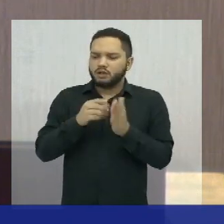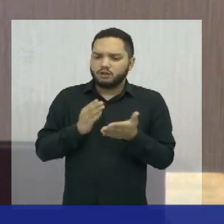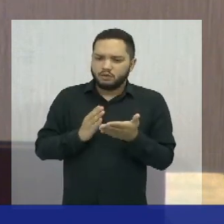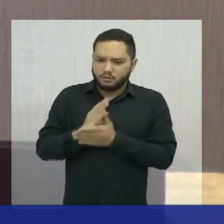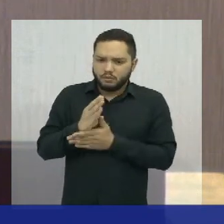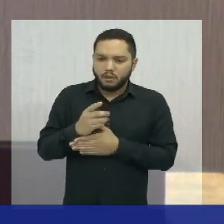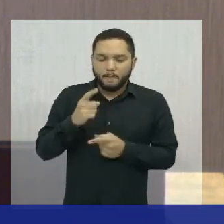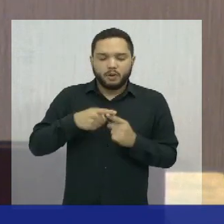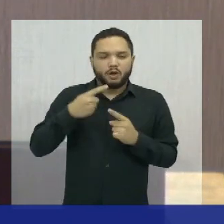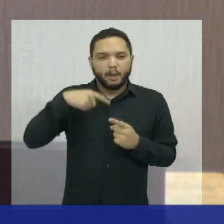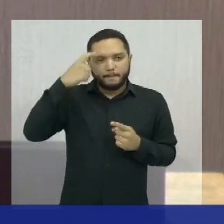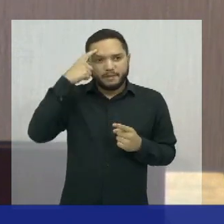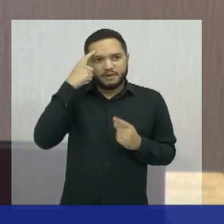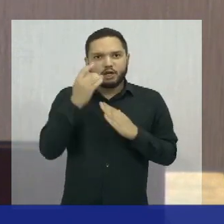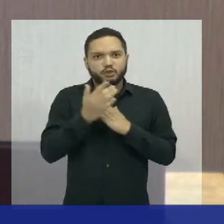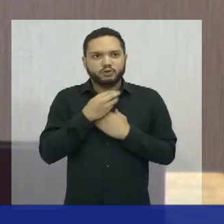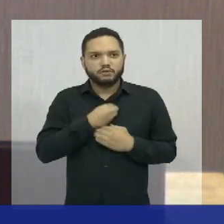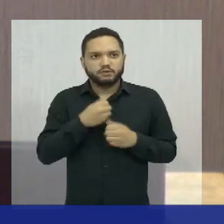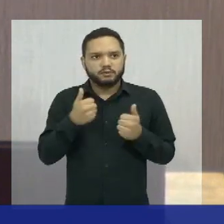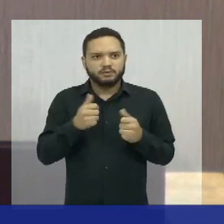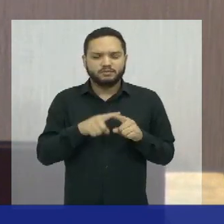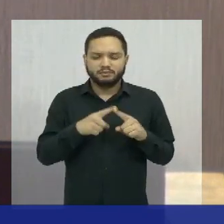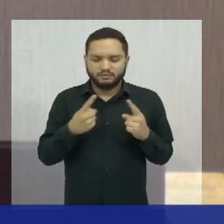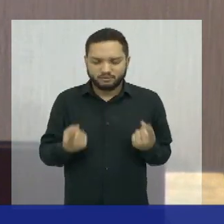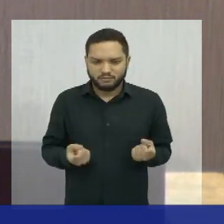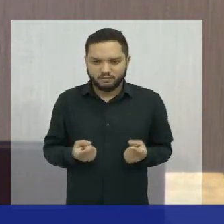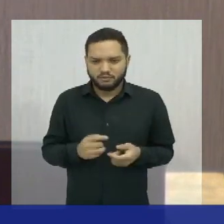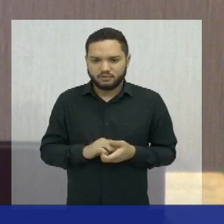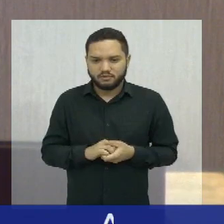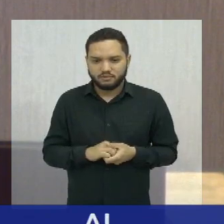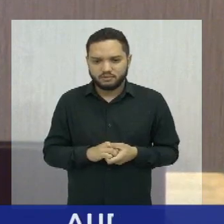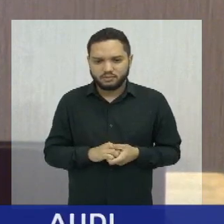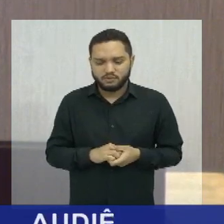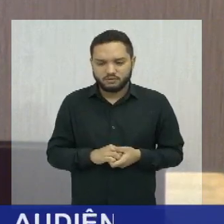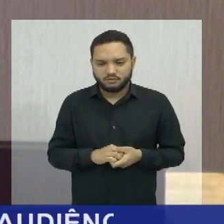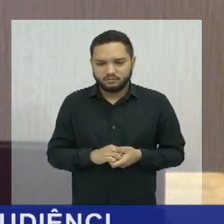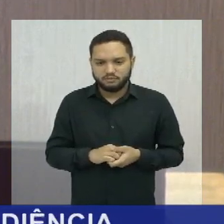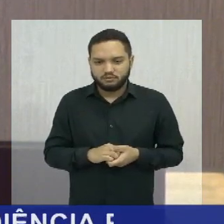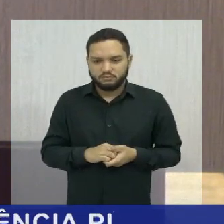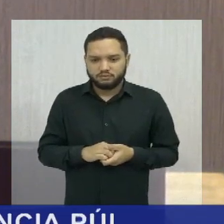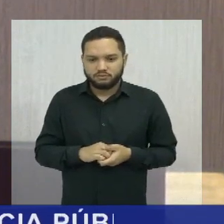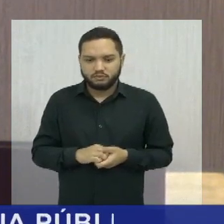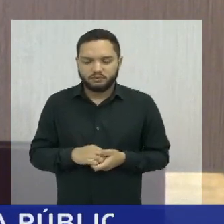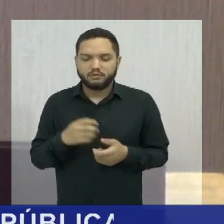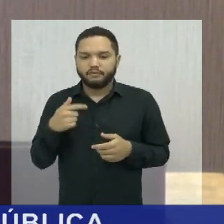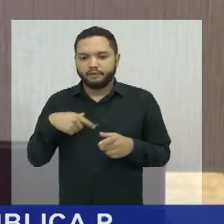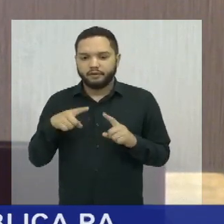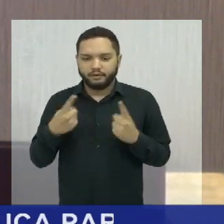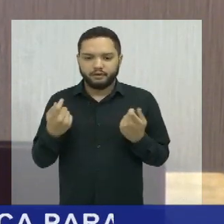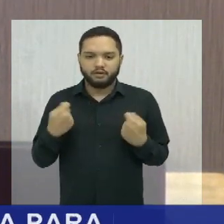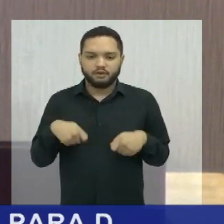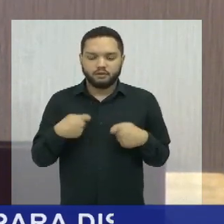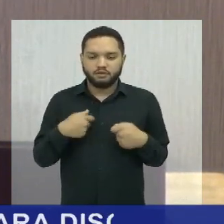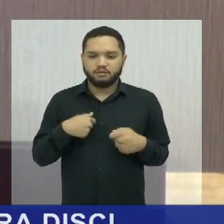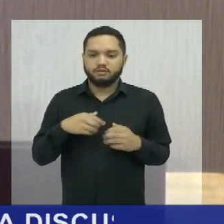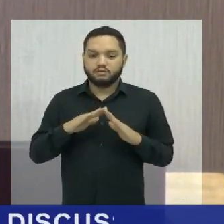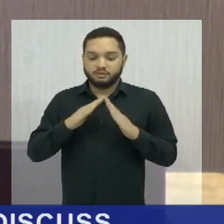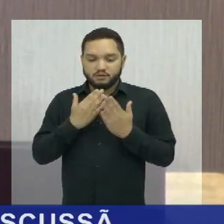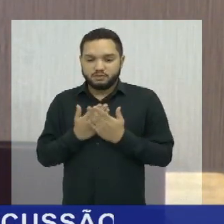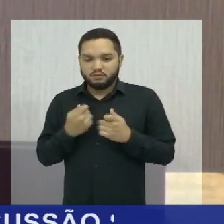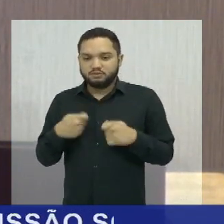ser beneficiados. Porém, quando chega lá na ponta, eu preciso aumentar, no caso das nossas